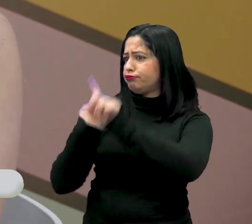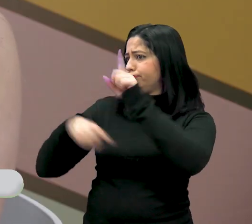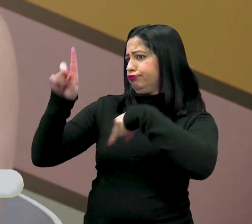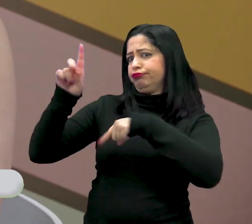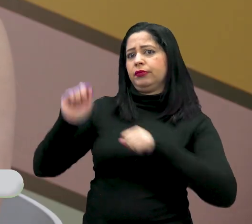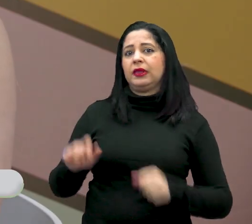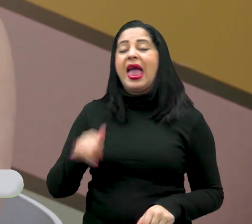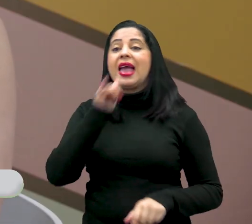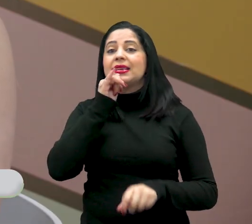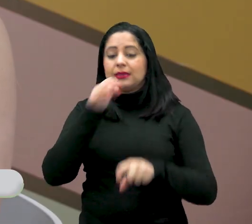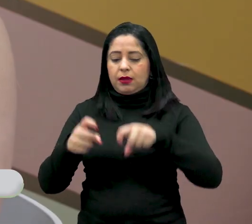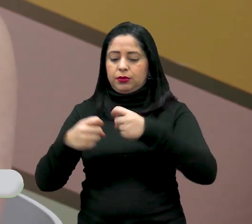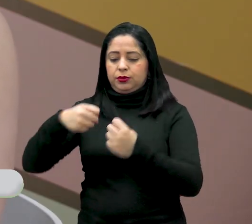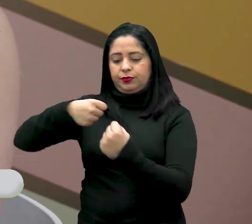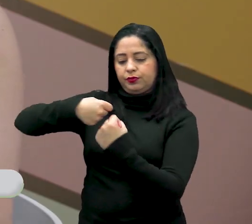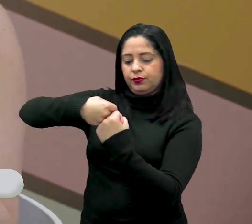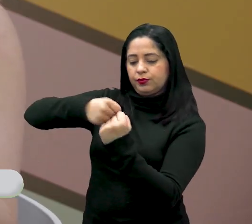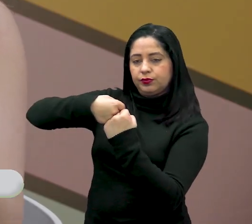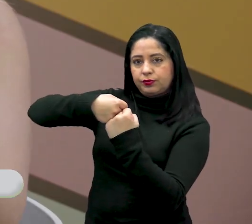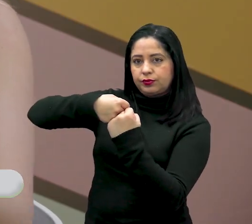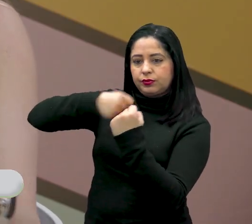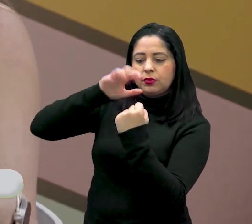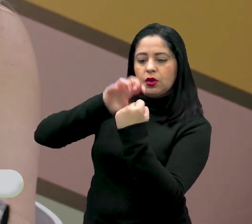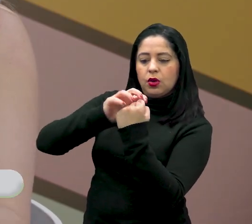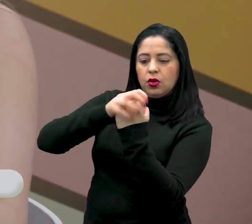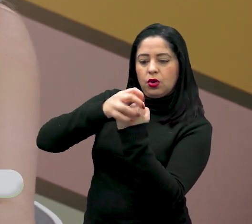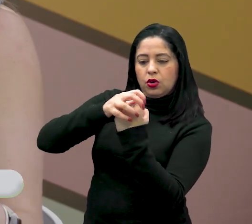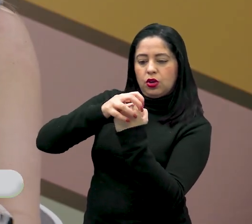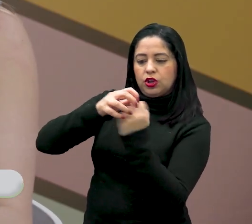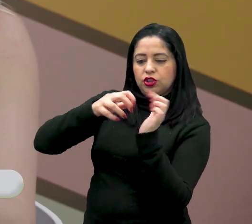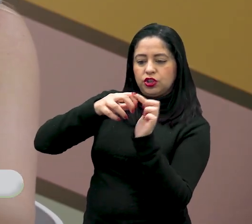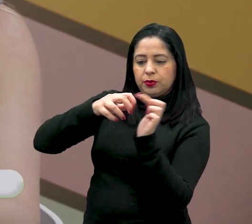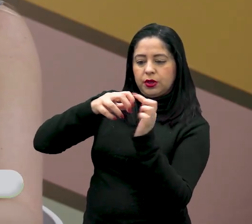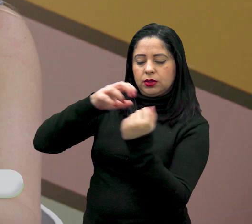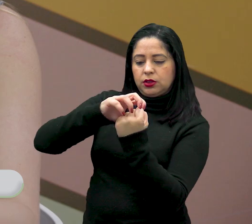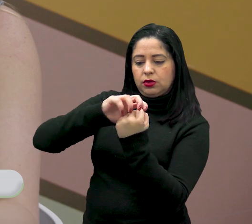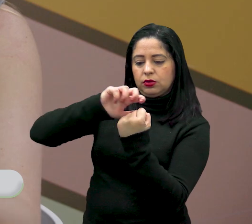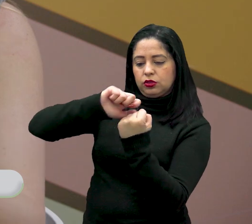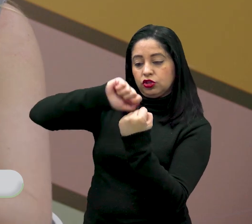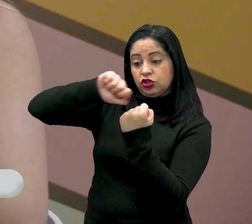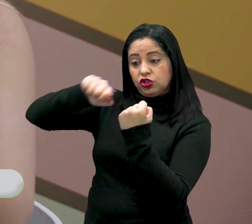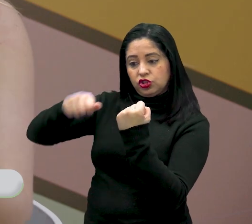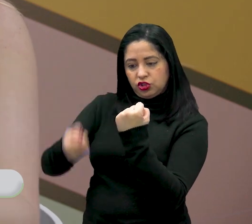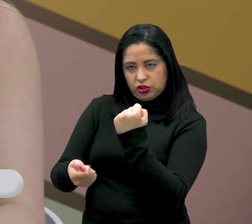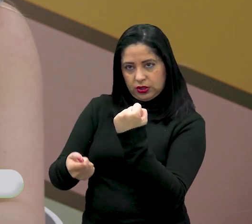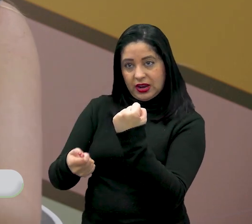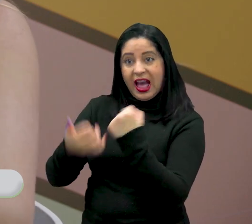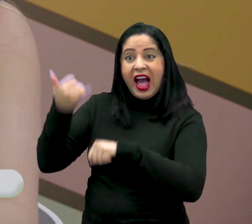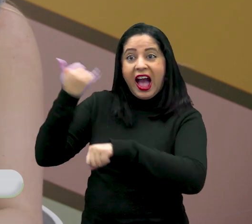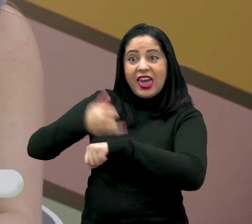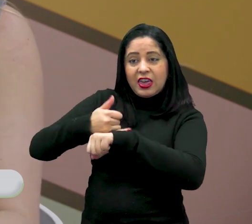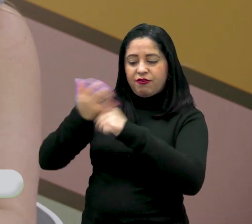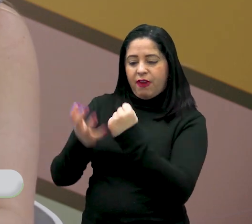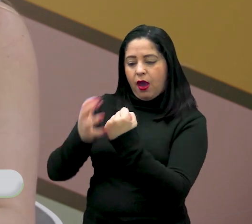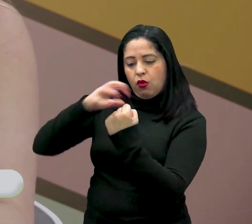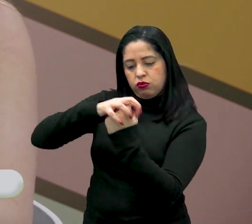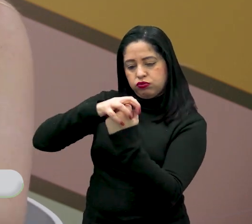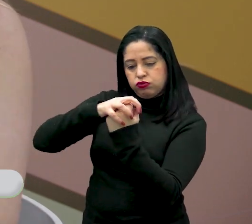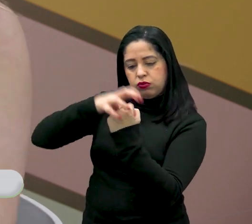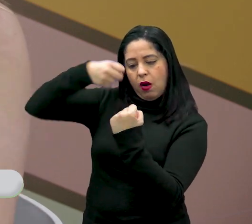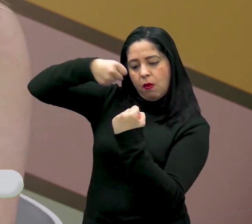uma cirurgia de prótese de joelho, o que é isso? Você tirar o seu joelho e colocar um metal ali no lugar,